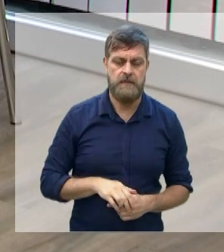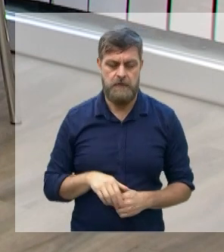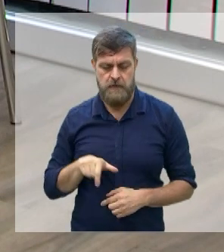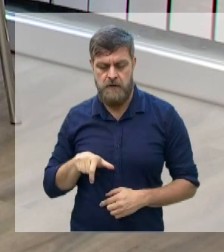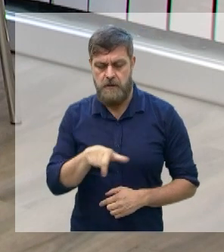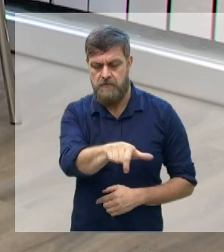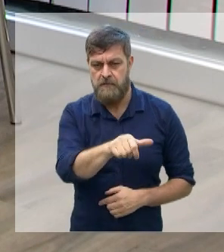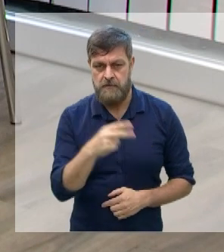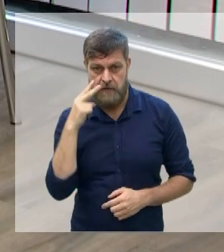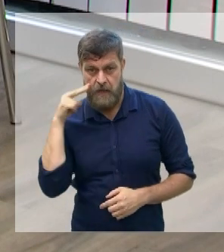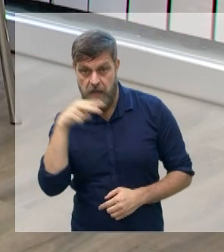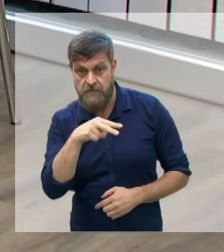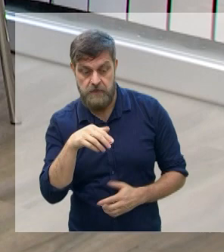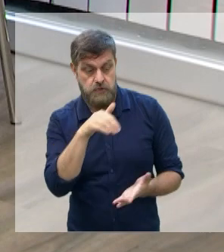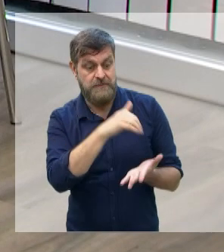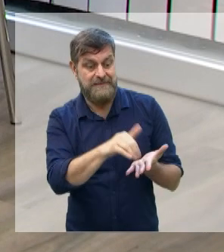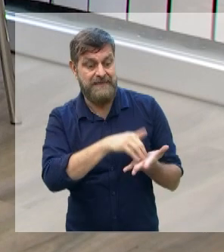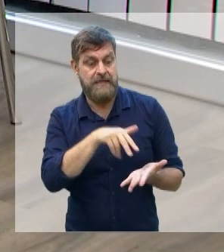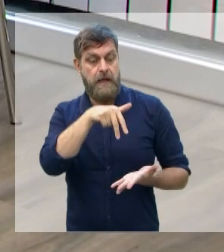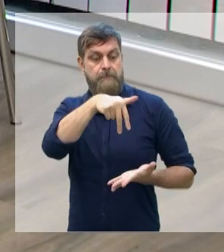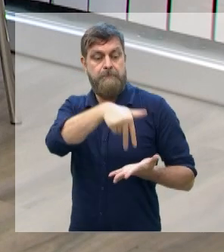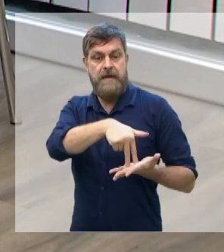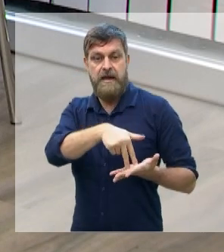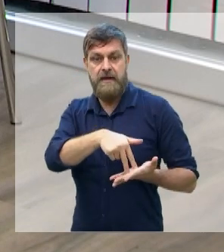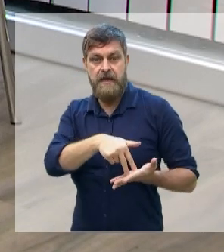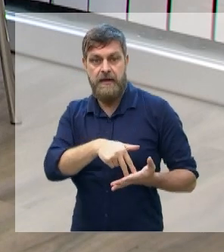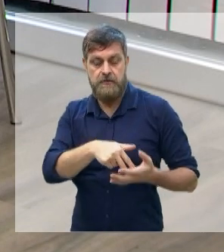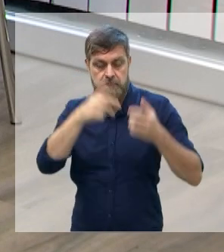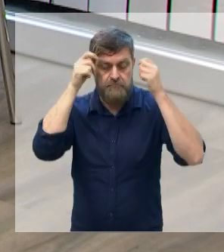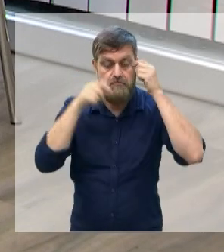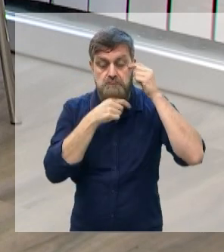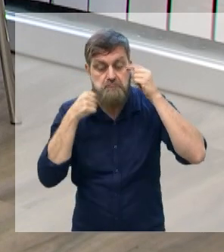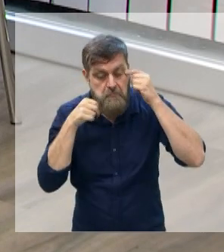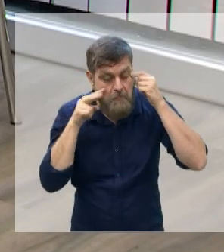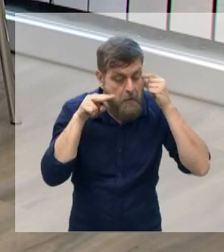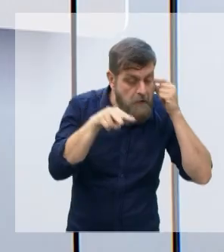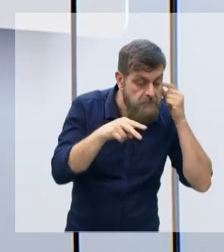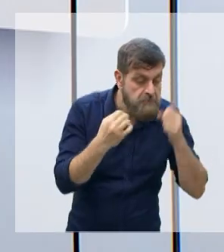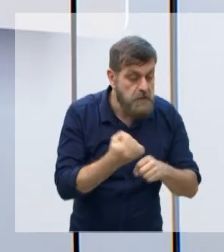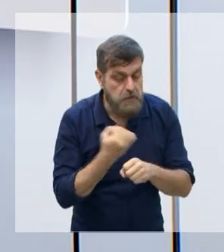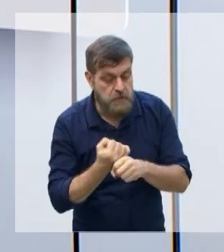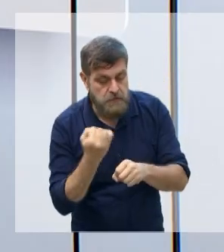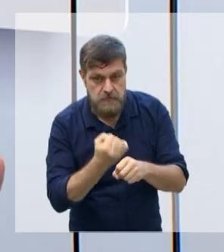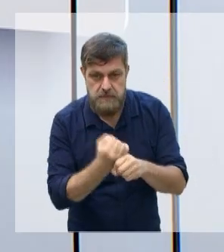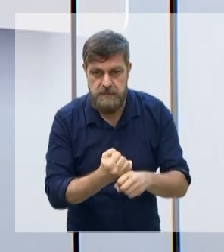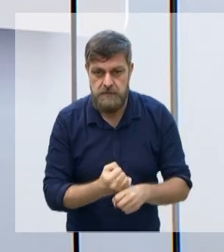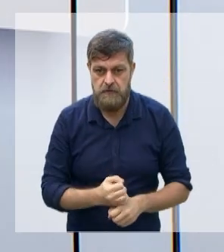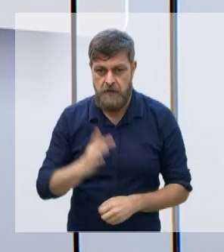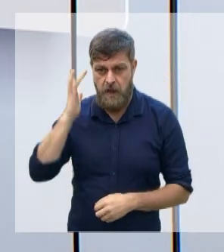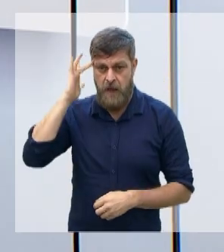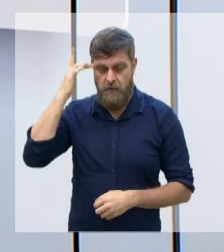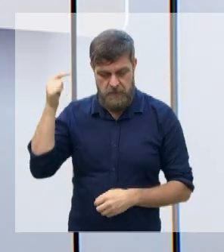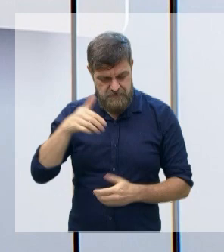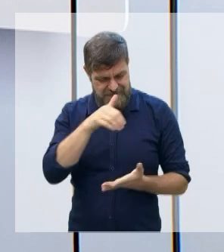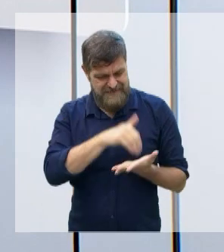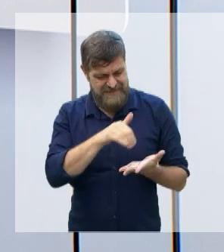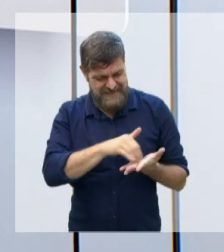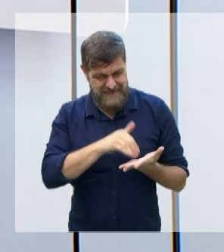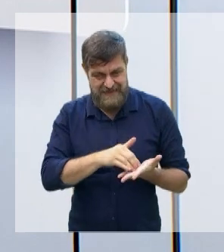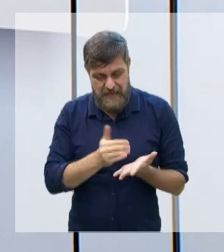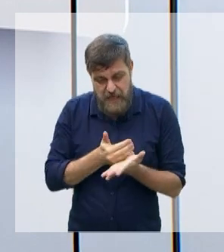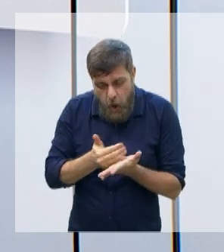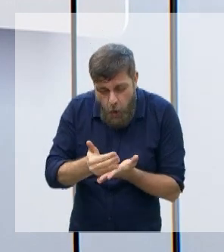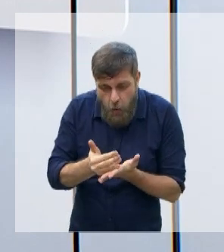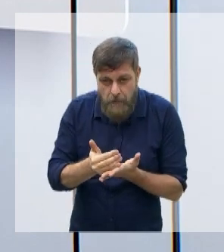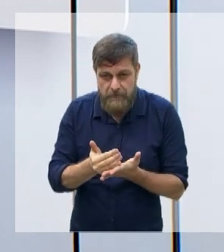corredor a quem está lá um secretário estava no meio da obra está acompanhando então assim você mantém ou não a pessoa optar desde o processo